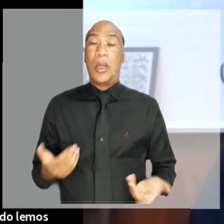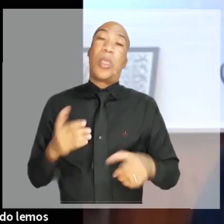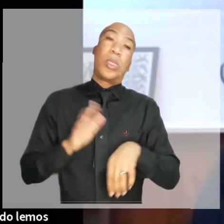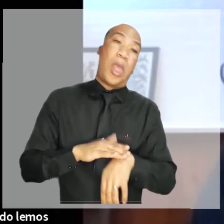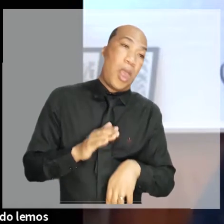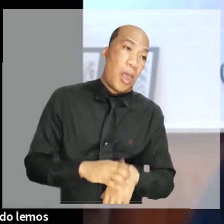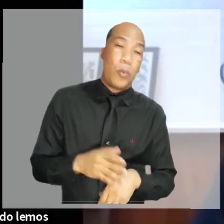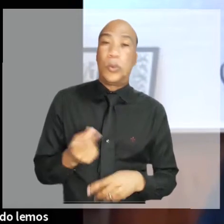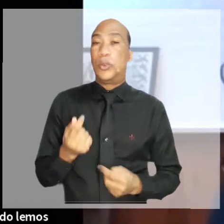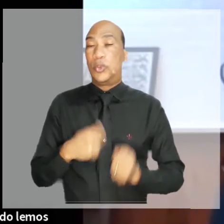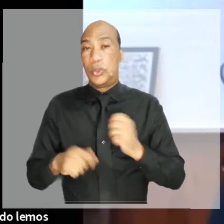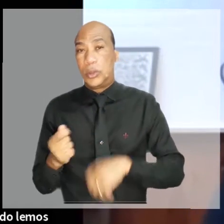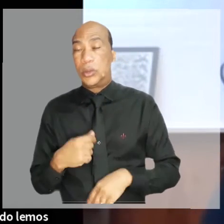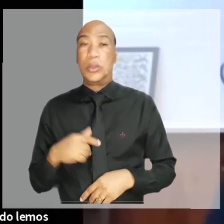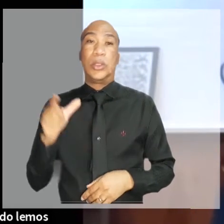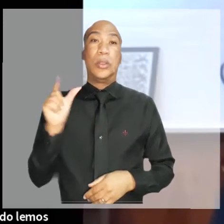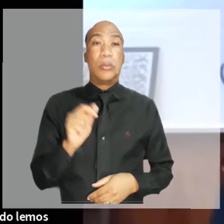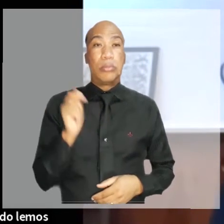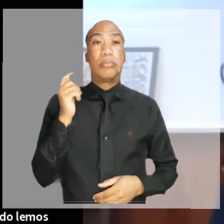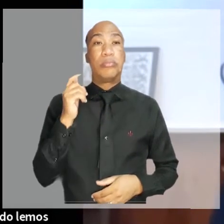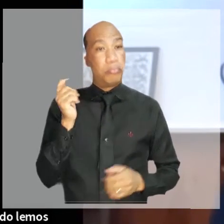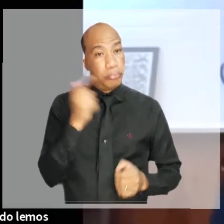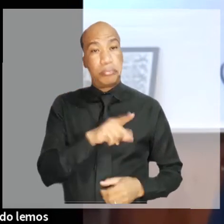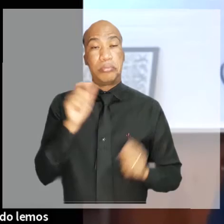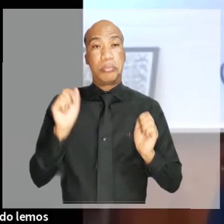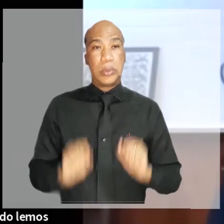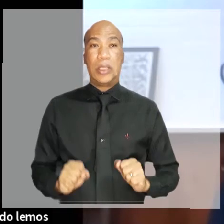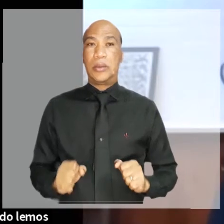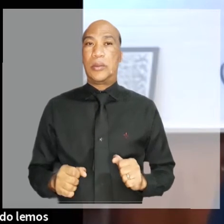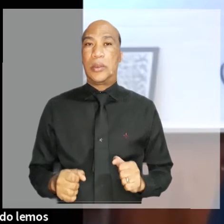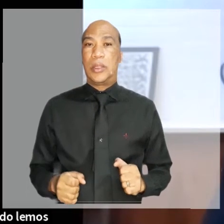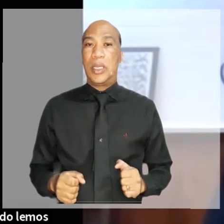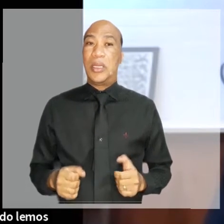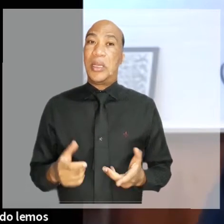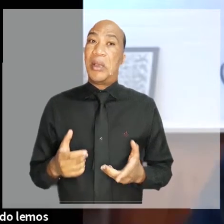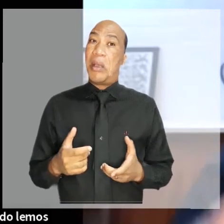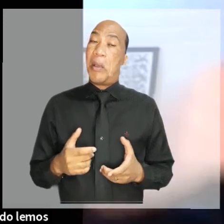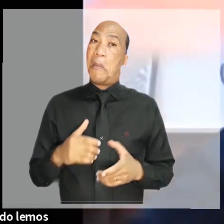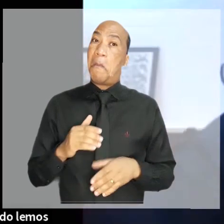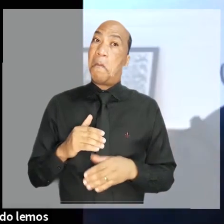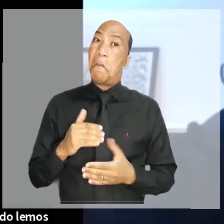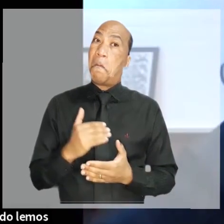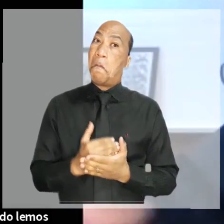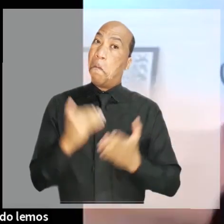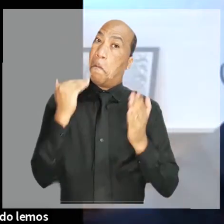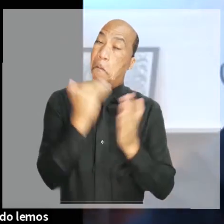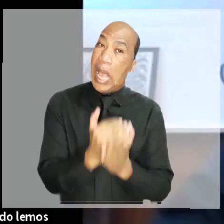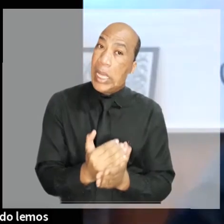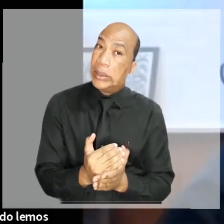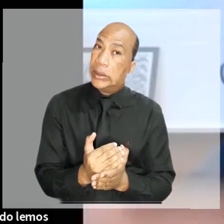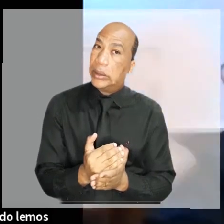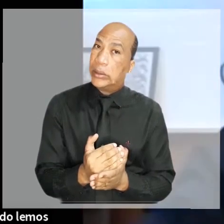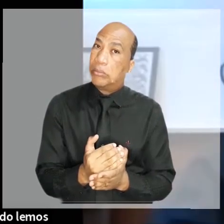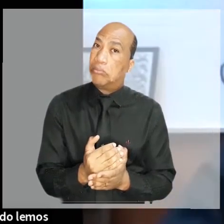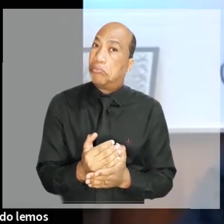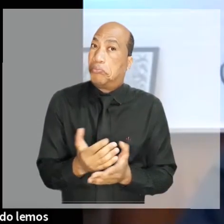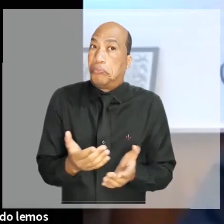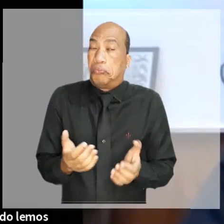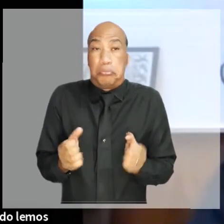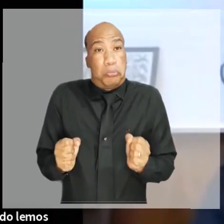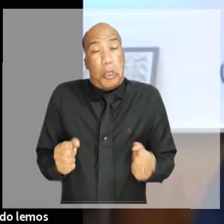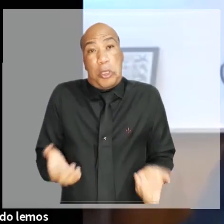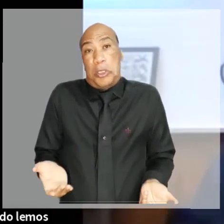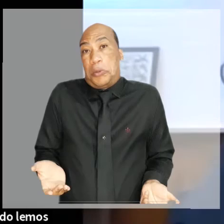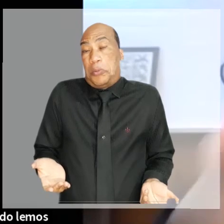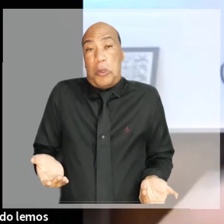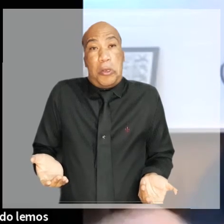outras. Por exemplo, a própria questão do blockchain, né, que alguns anos atrás teve um hype muito grande, muita gente falando